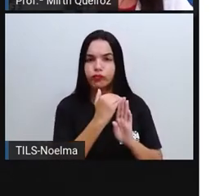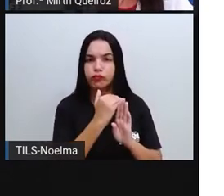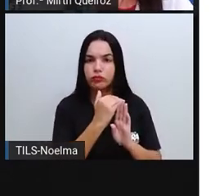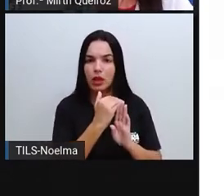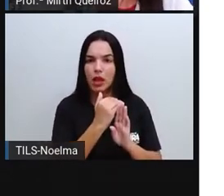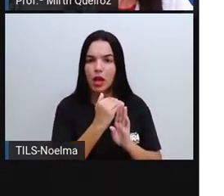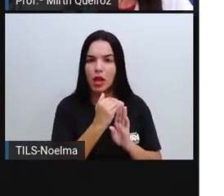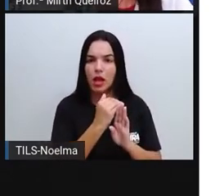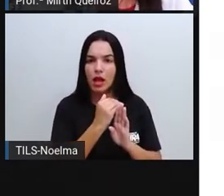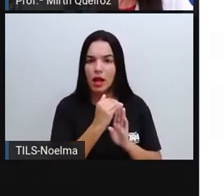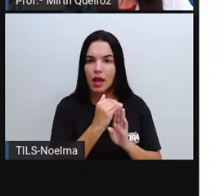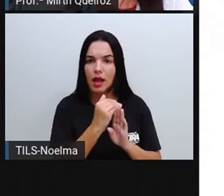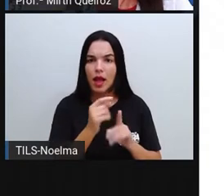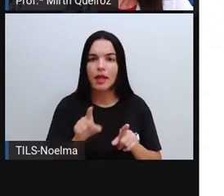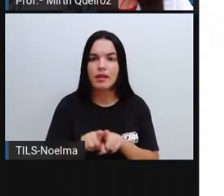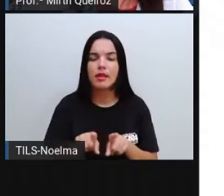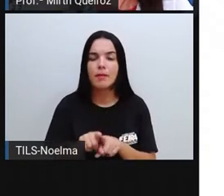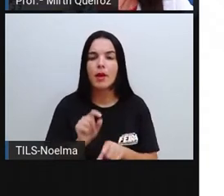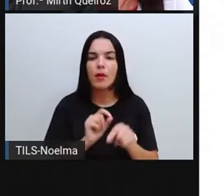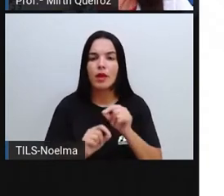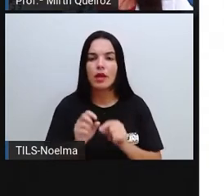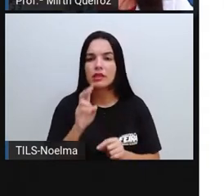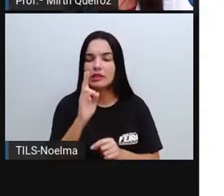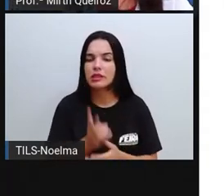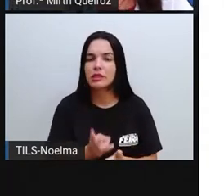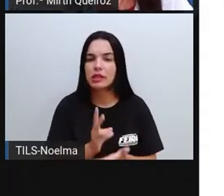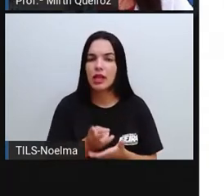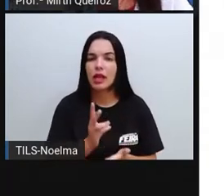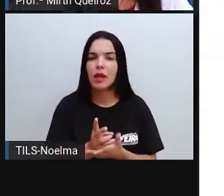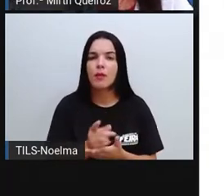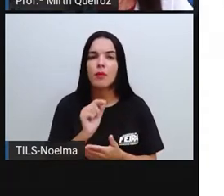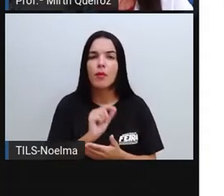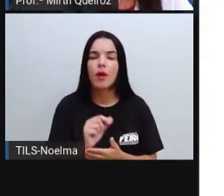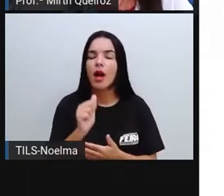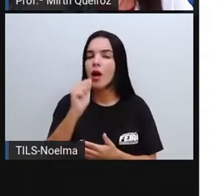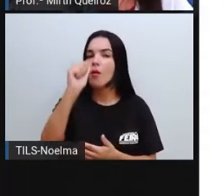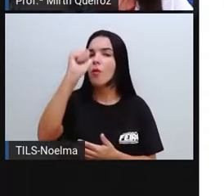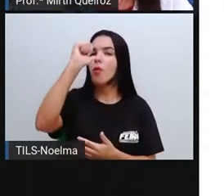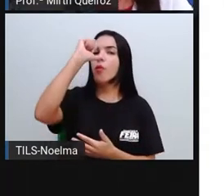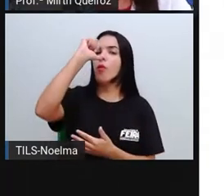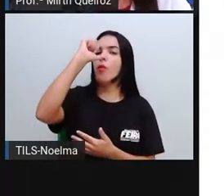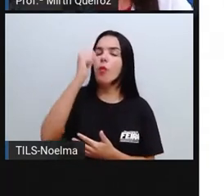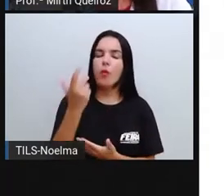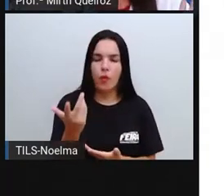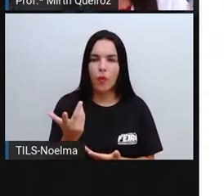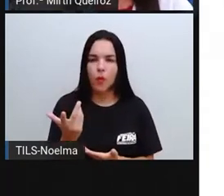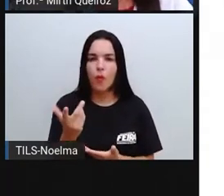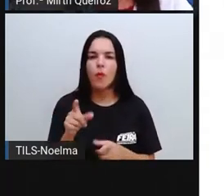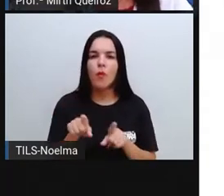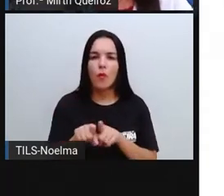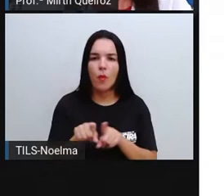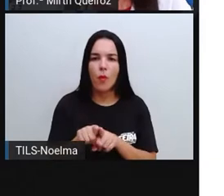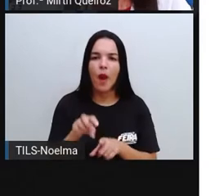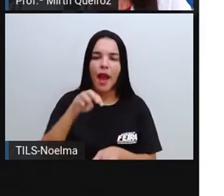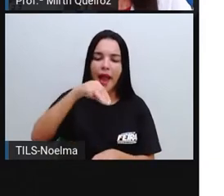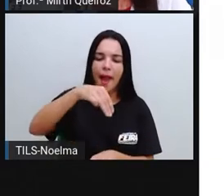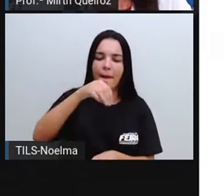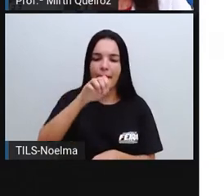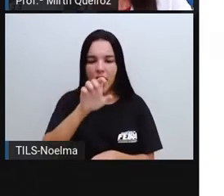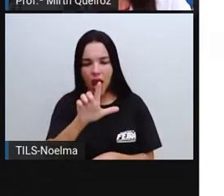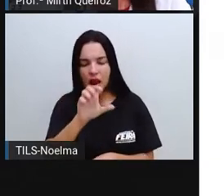né? Assim, em relação ao que a gente consome no dia a dia. A gente utiliza mais o litro e o ml,